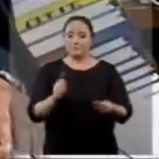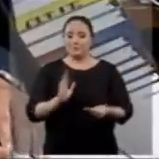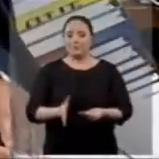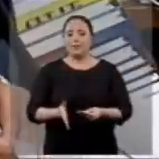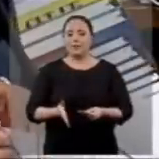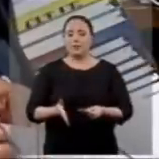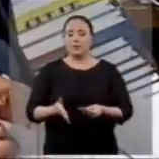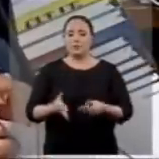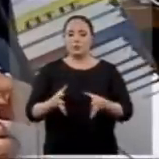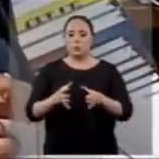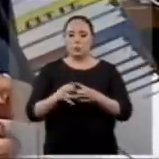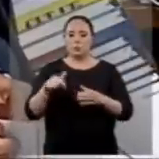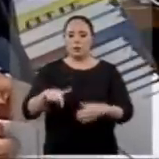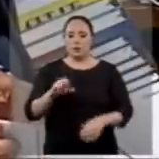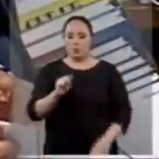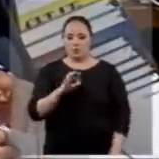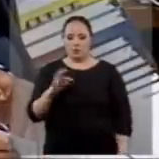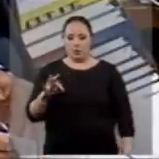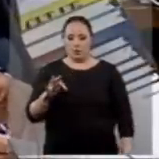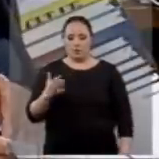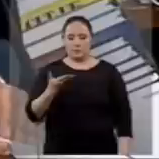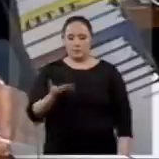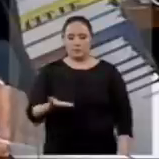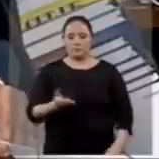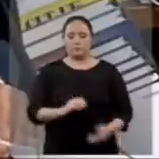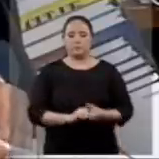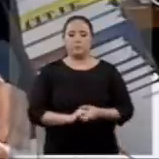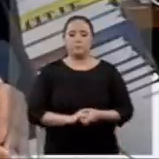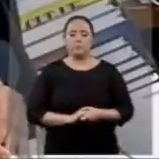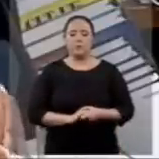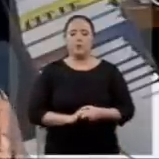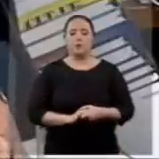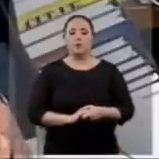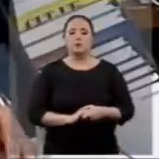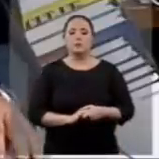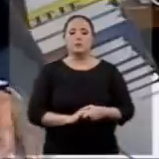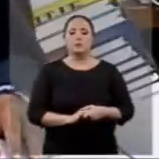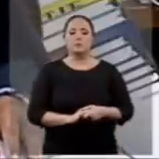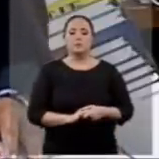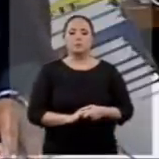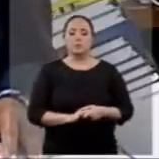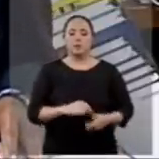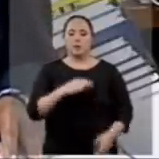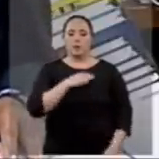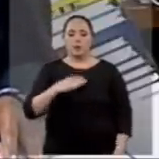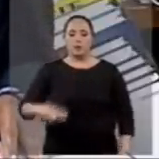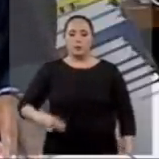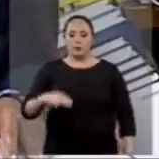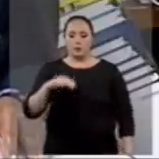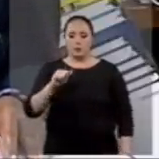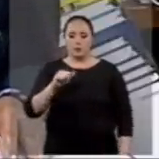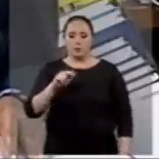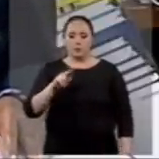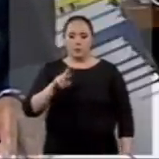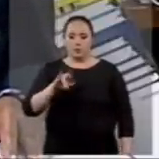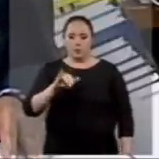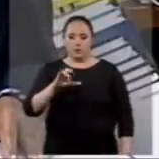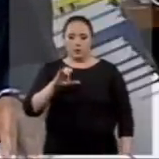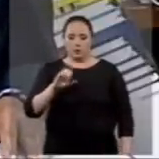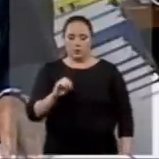do colegiado, né? O Pleno ainda relatou, o ministro Maurício Correia